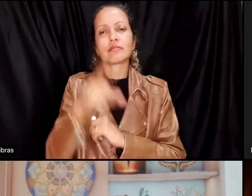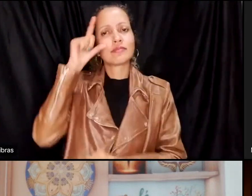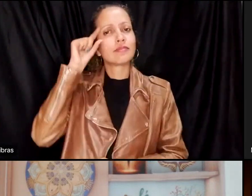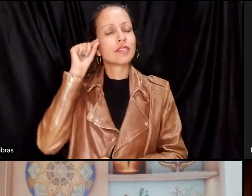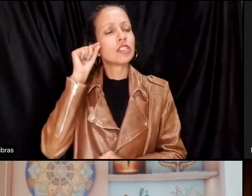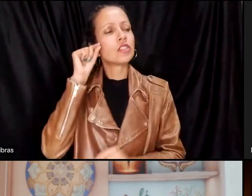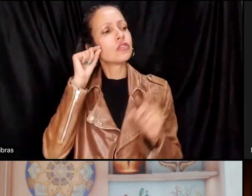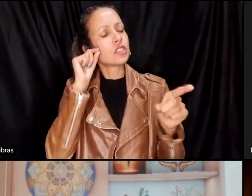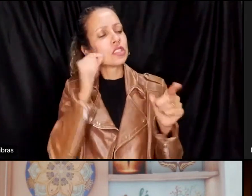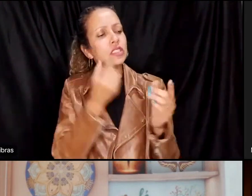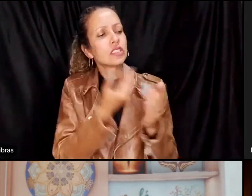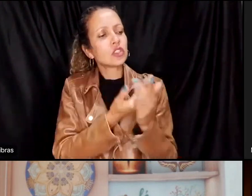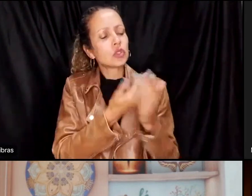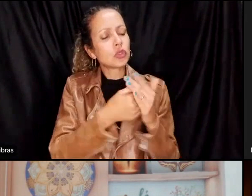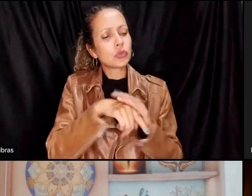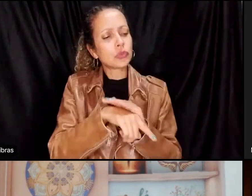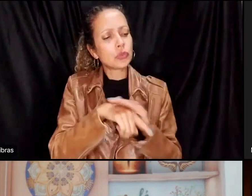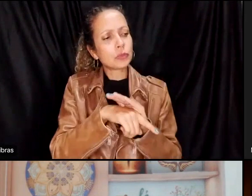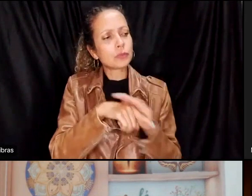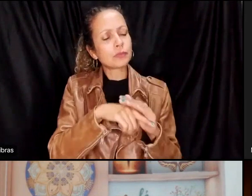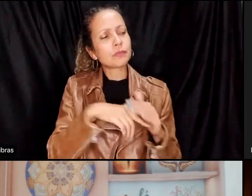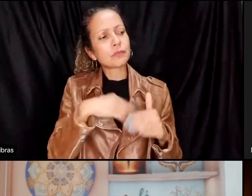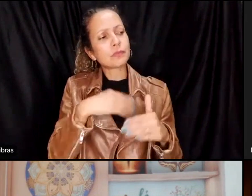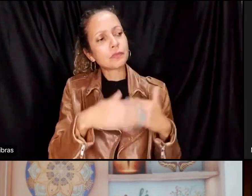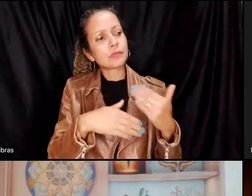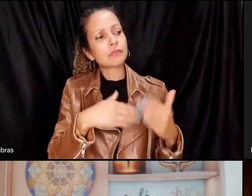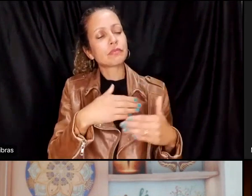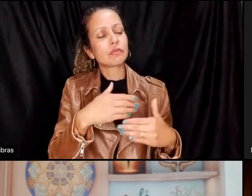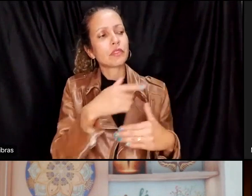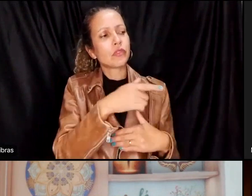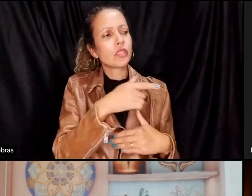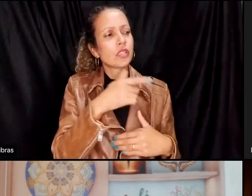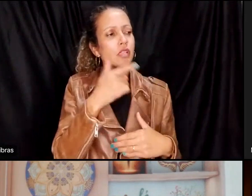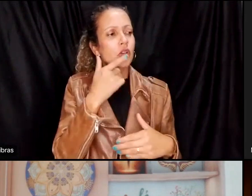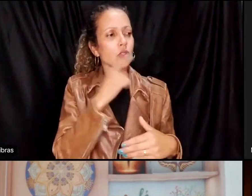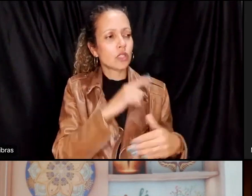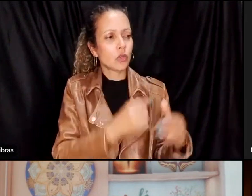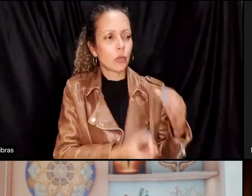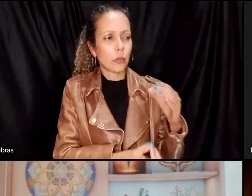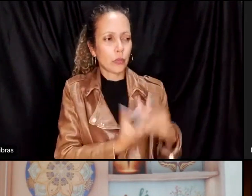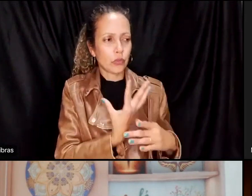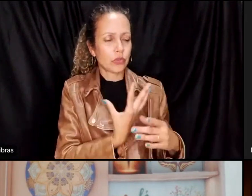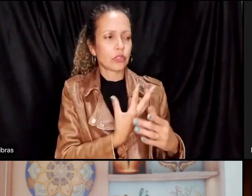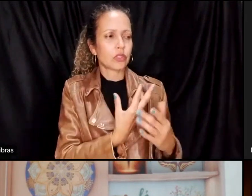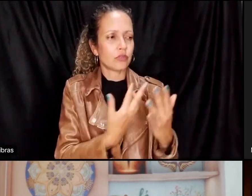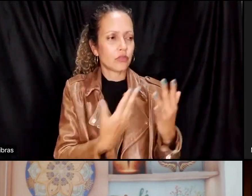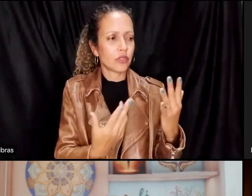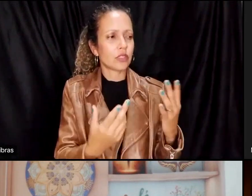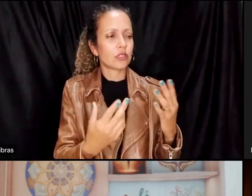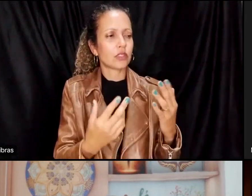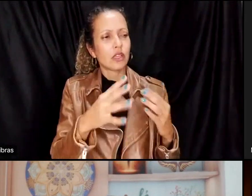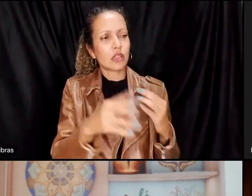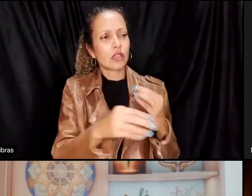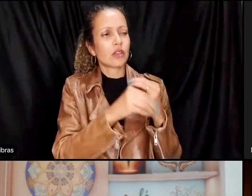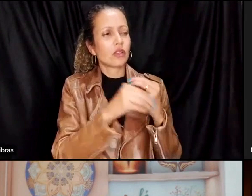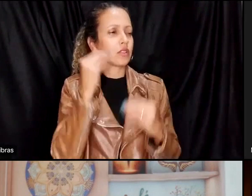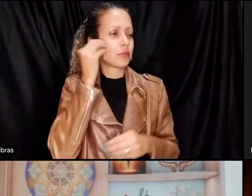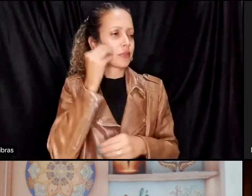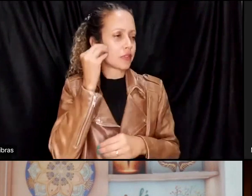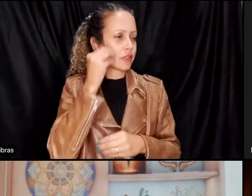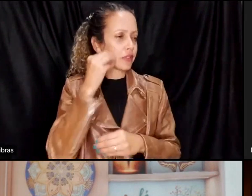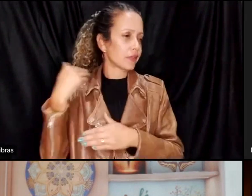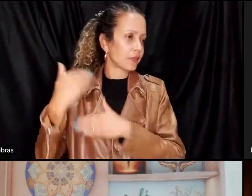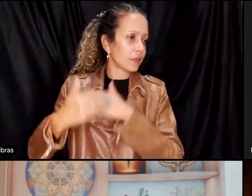você fez, né? Não só que você produziu, mas que você também adquiriu durante essa tua trajetória.